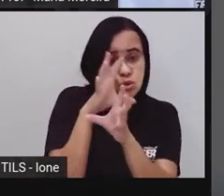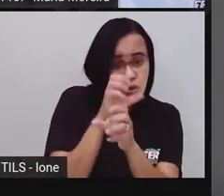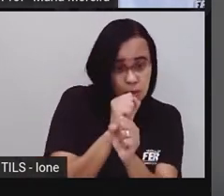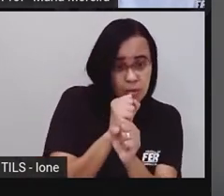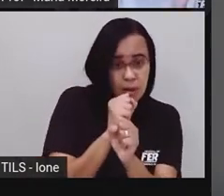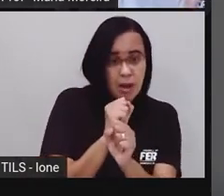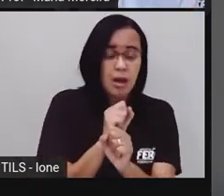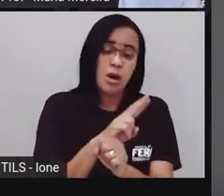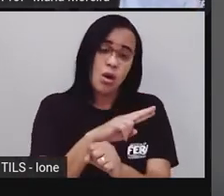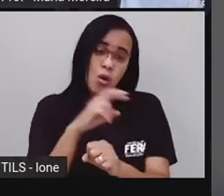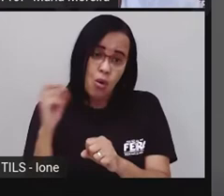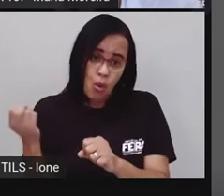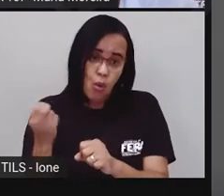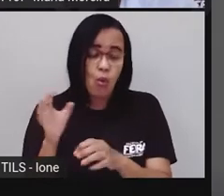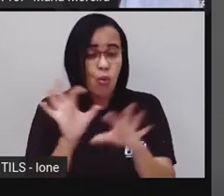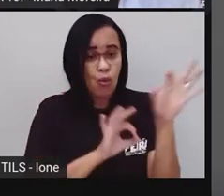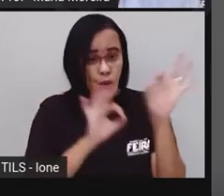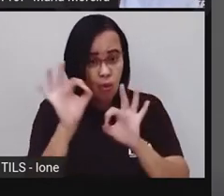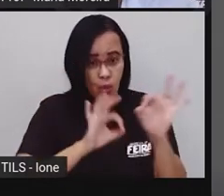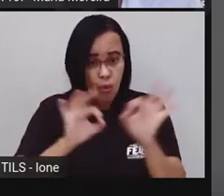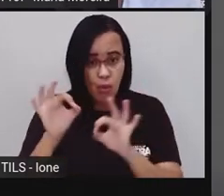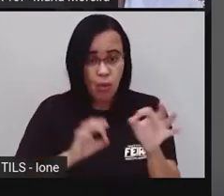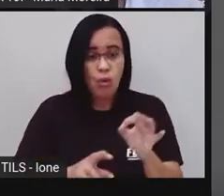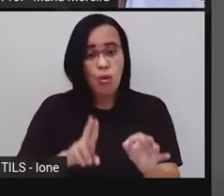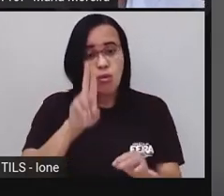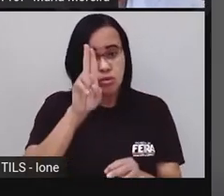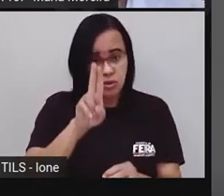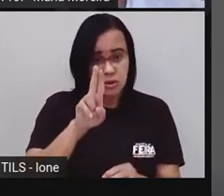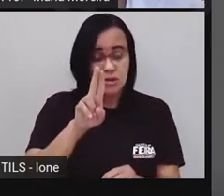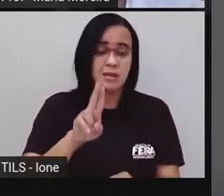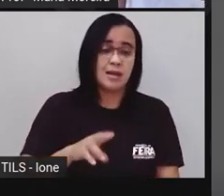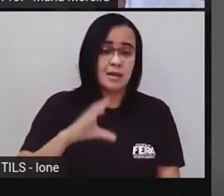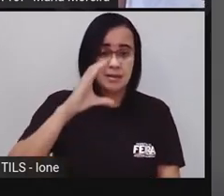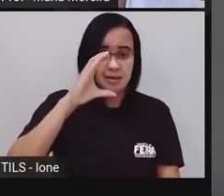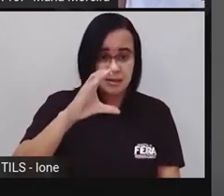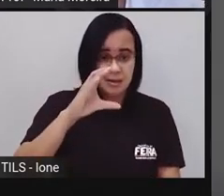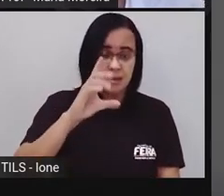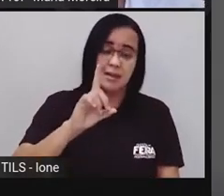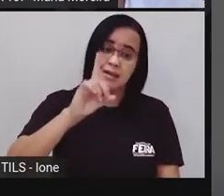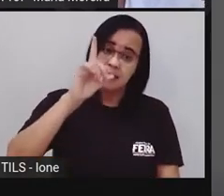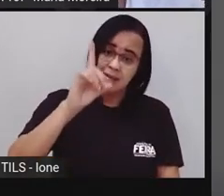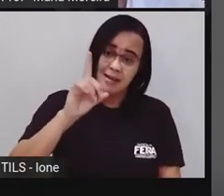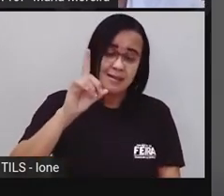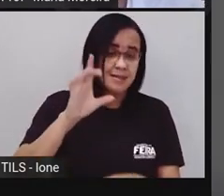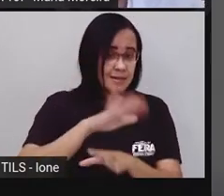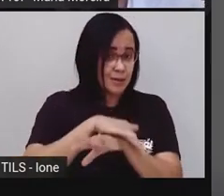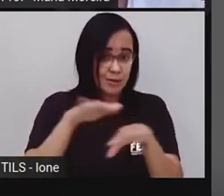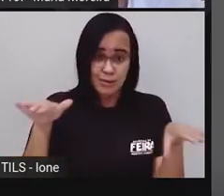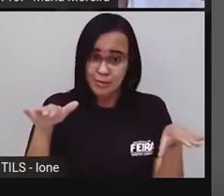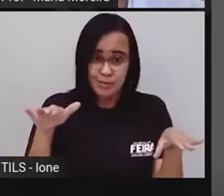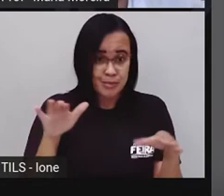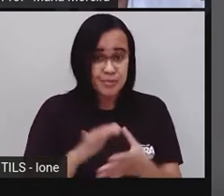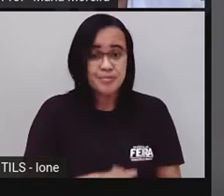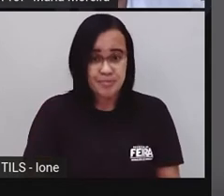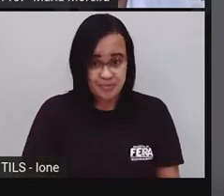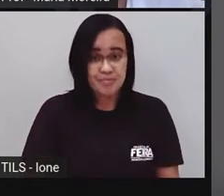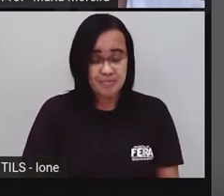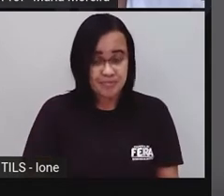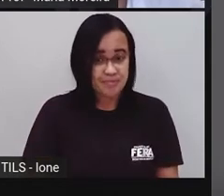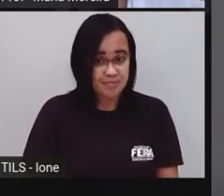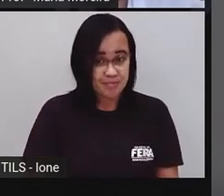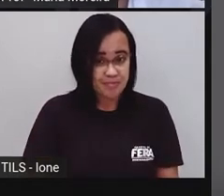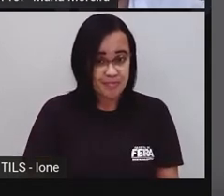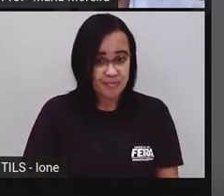arrumarem unidade de milhar centena aí dezena então ó 2 mil Quantas unidades de